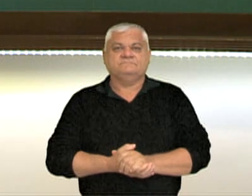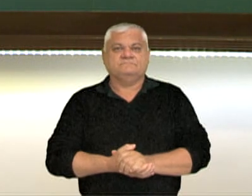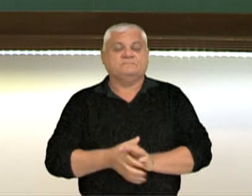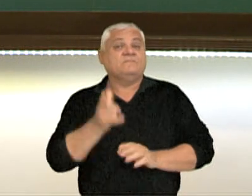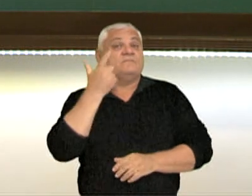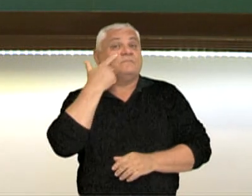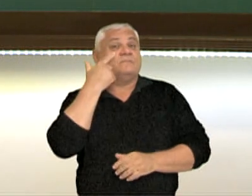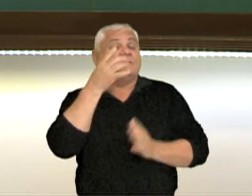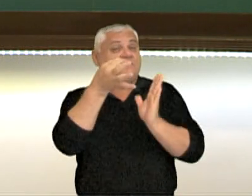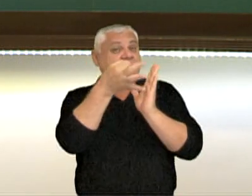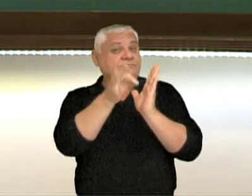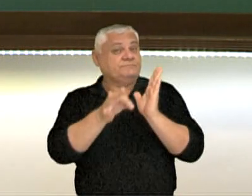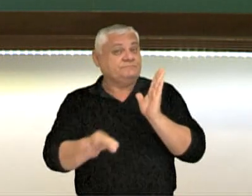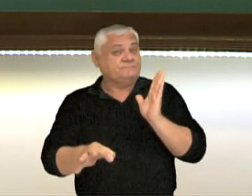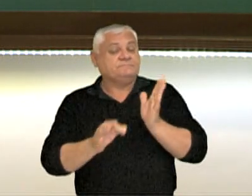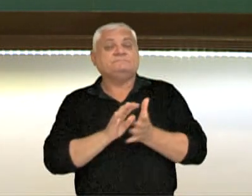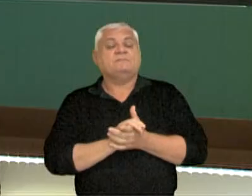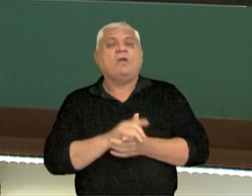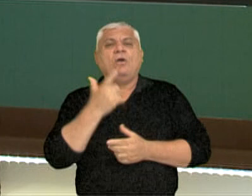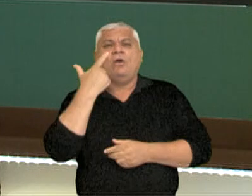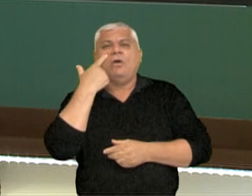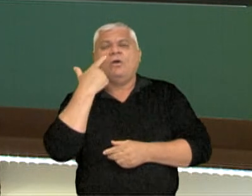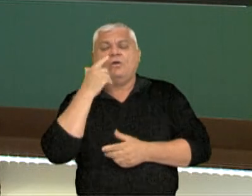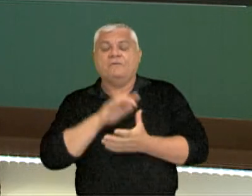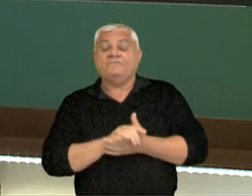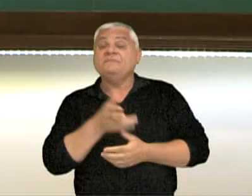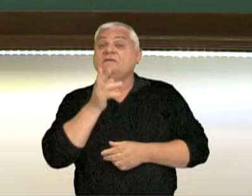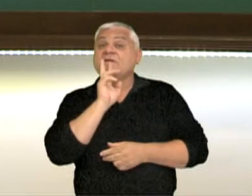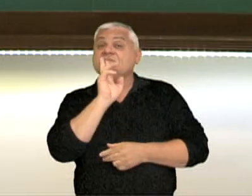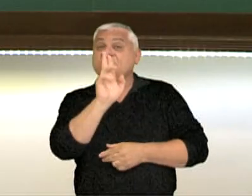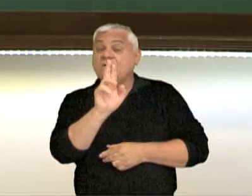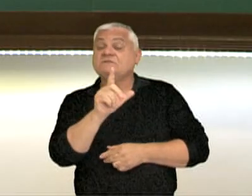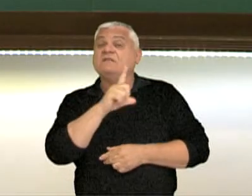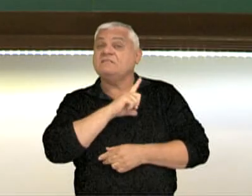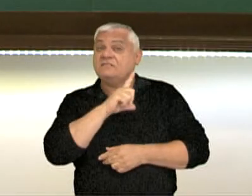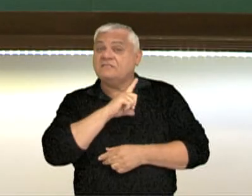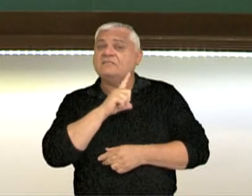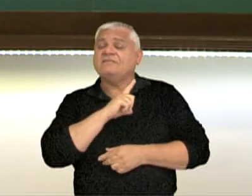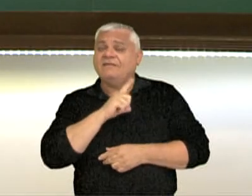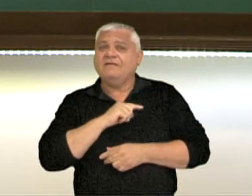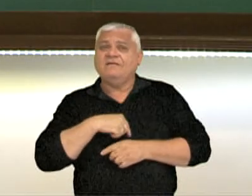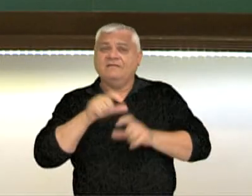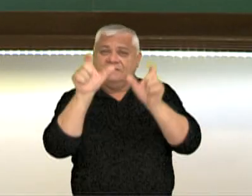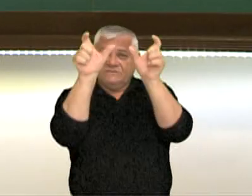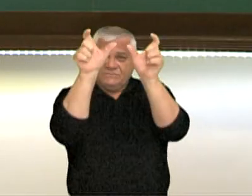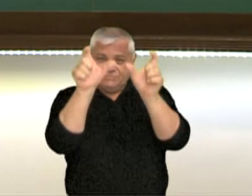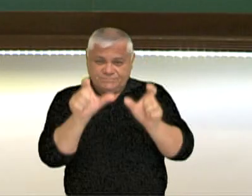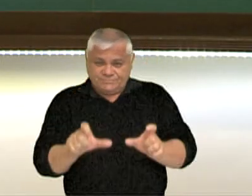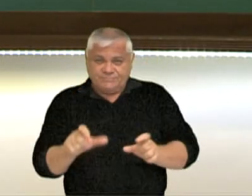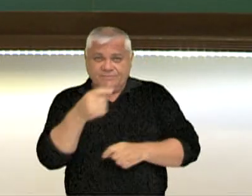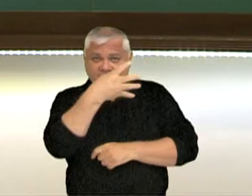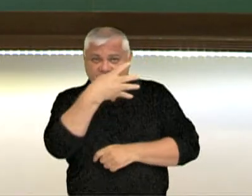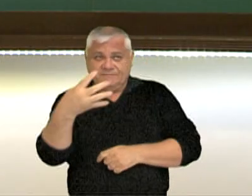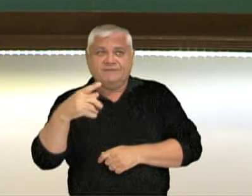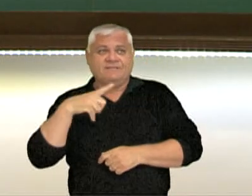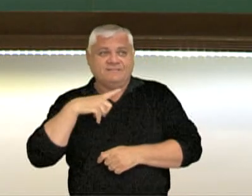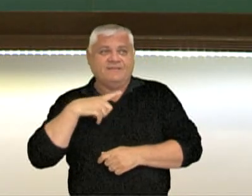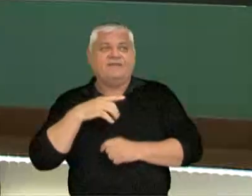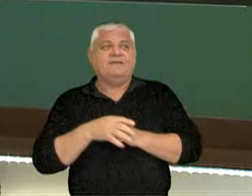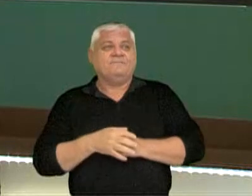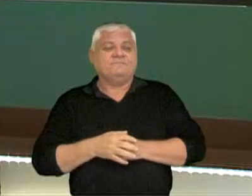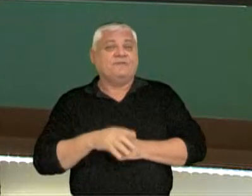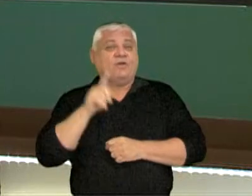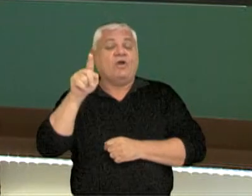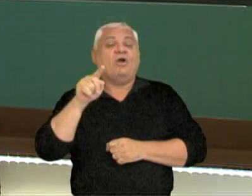Vamos corrigir, pessoal? Então veja, ó, a resposta ela está no próprio enunciado do exercício, hein? O